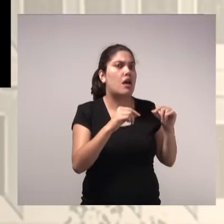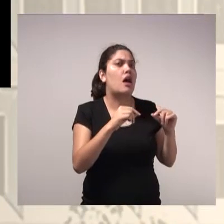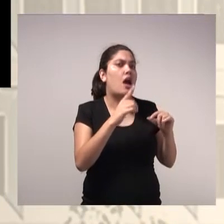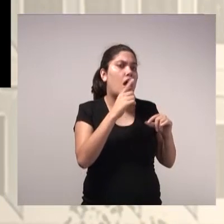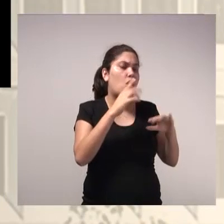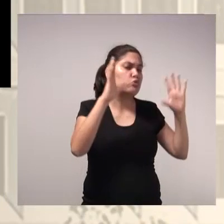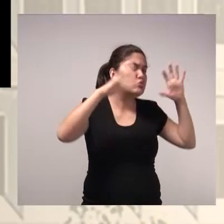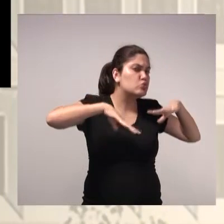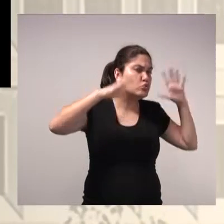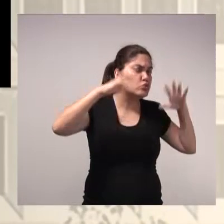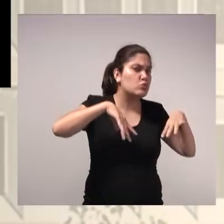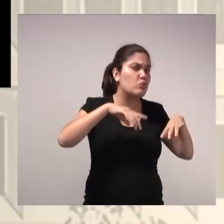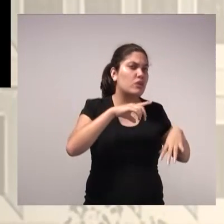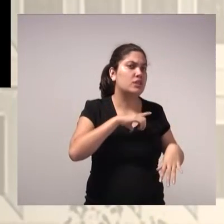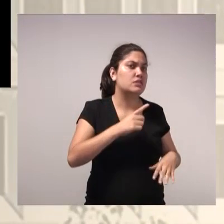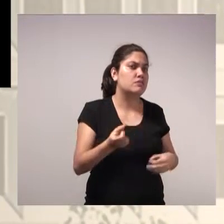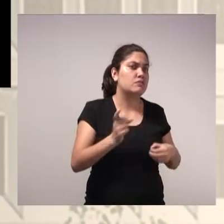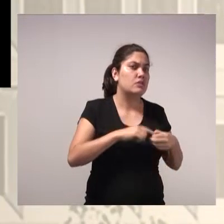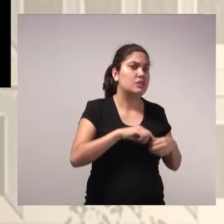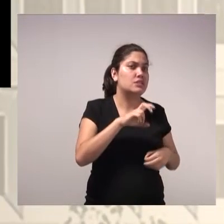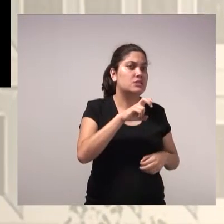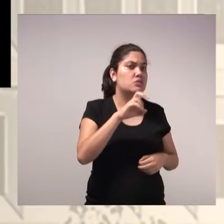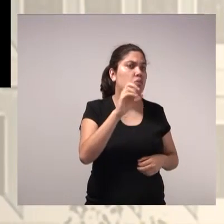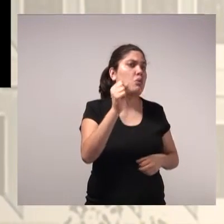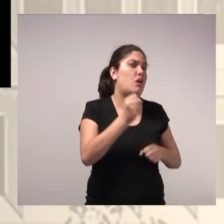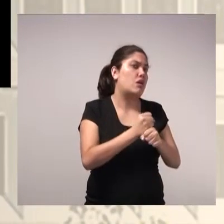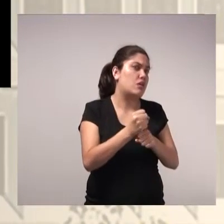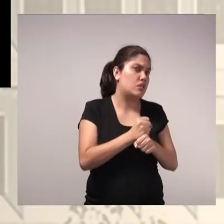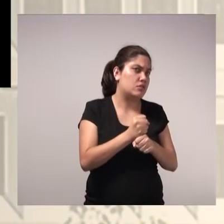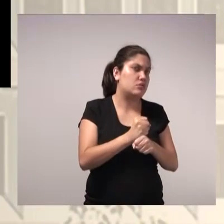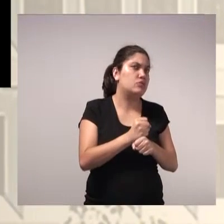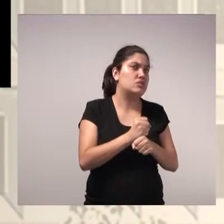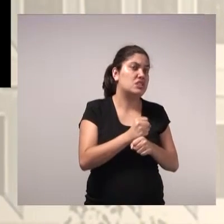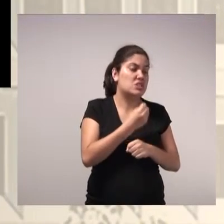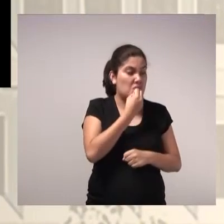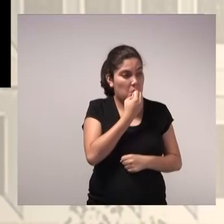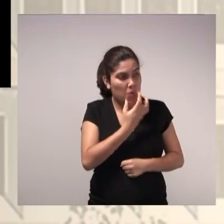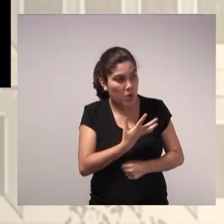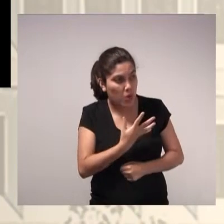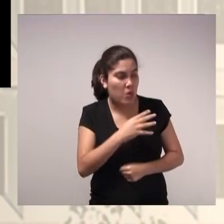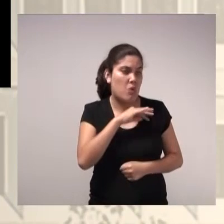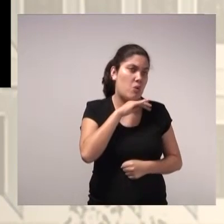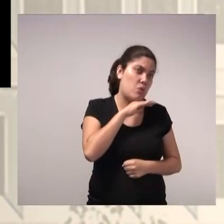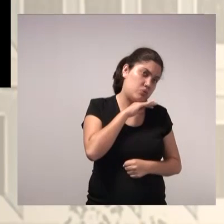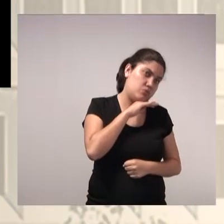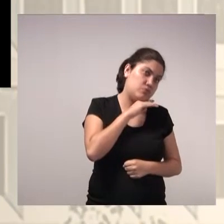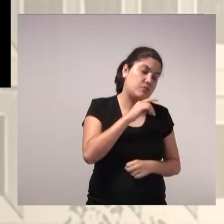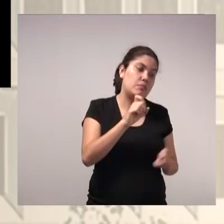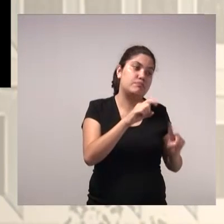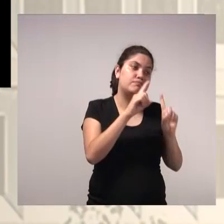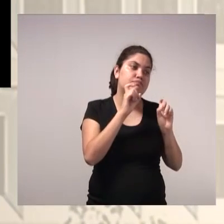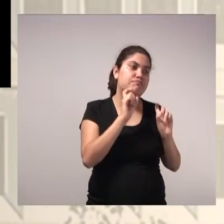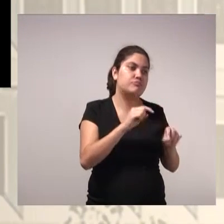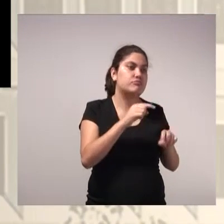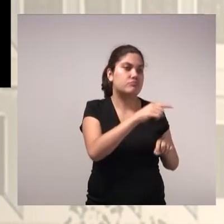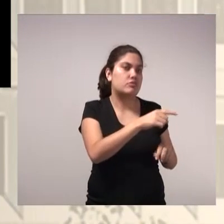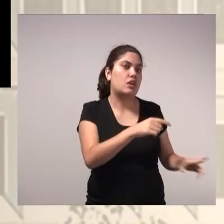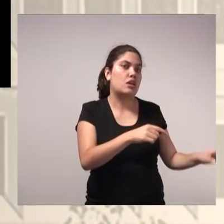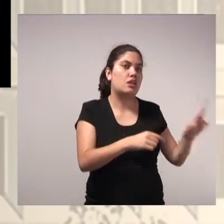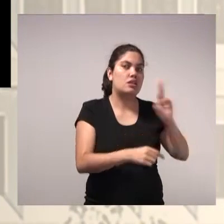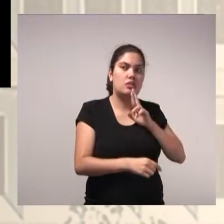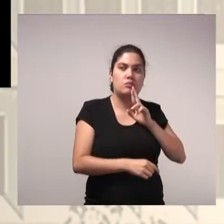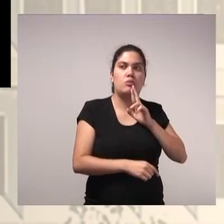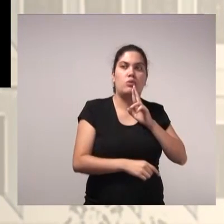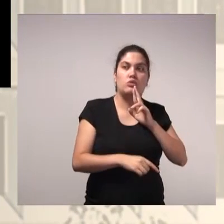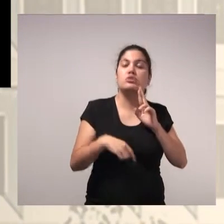retorno de 5 anos, um payback de 5 anos. Isso é bom? Isso é ruim? Quem vai decidir é o ordenador de despesa. A nossa